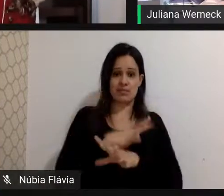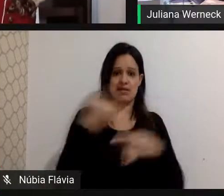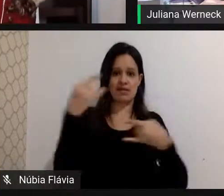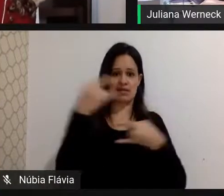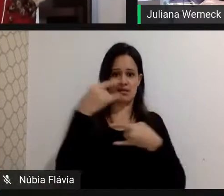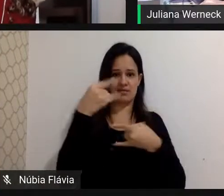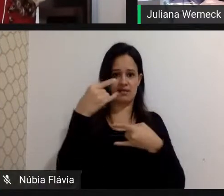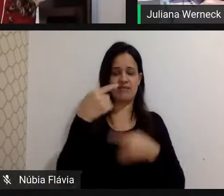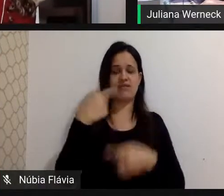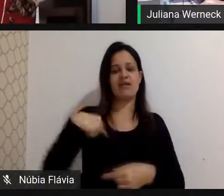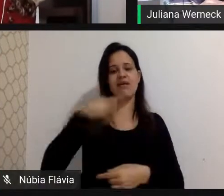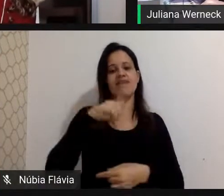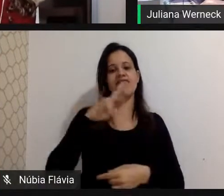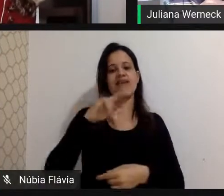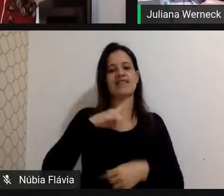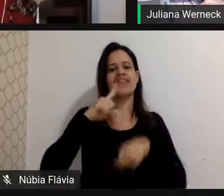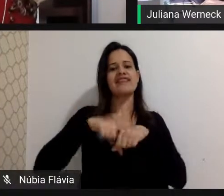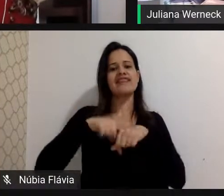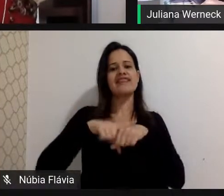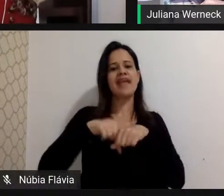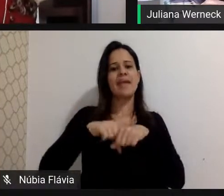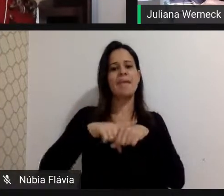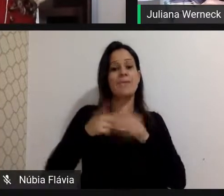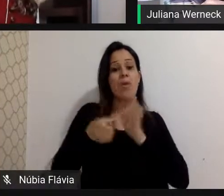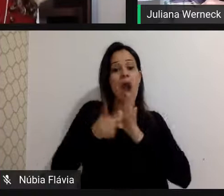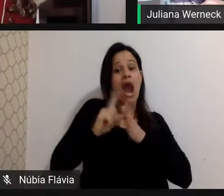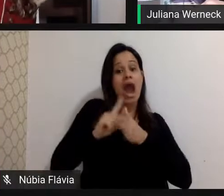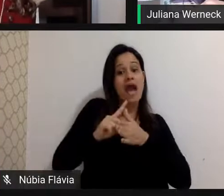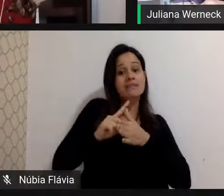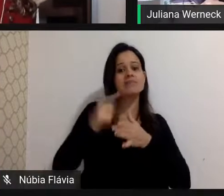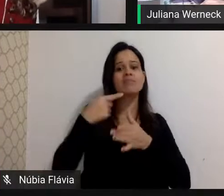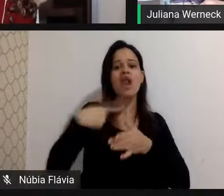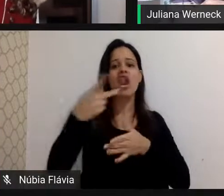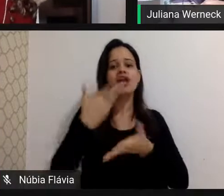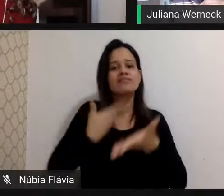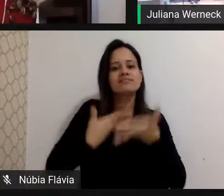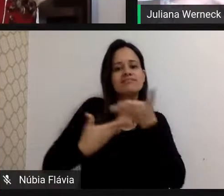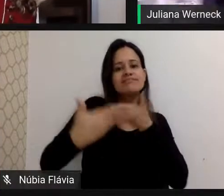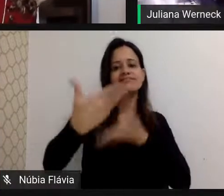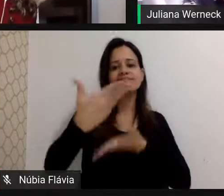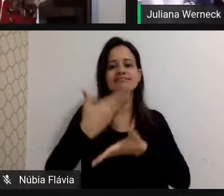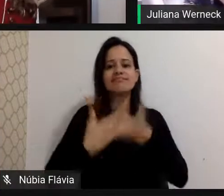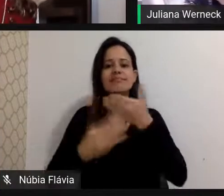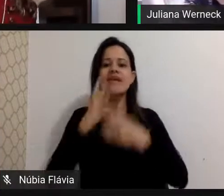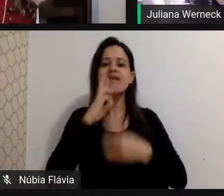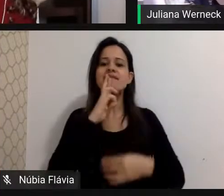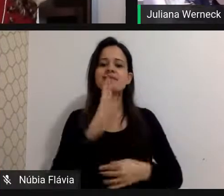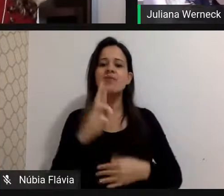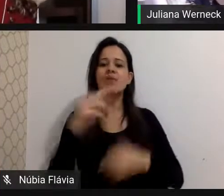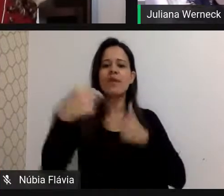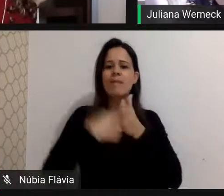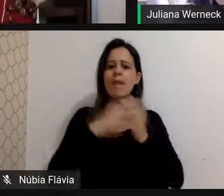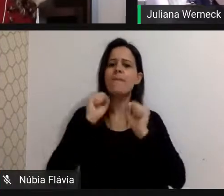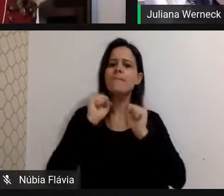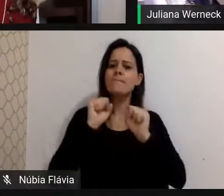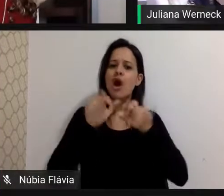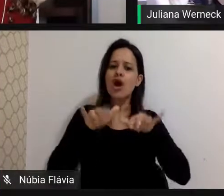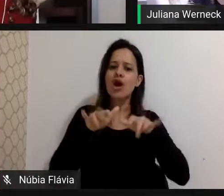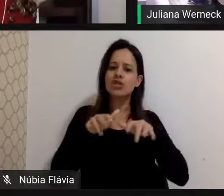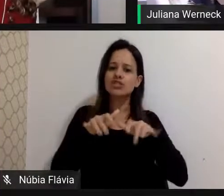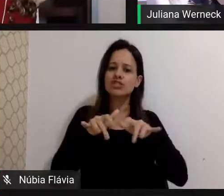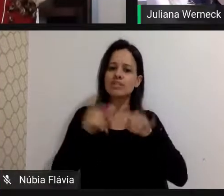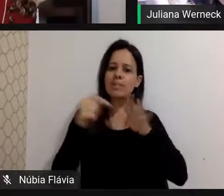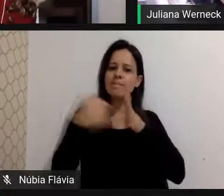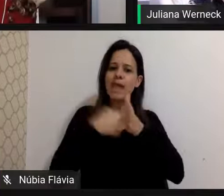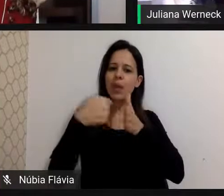ferramentas, a gente vai ter um tempinho só para a gente interagir, né, responder as perguntas. Então, podem ir mandando aí que a